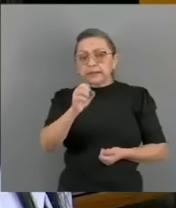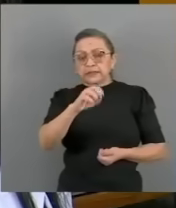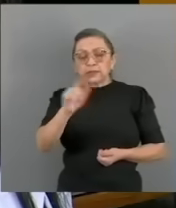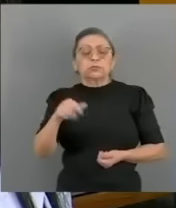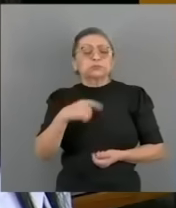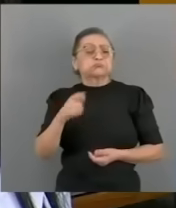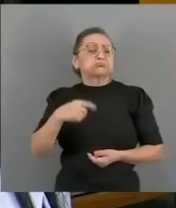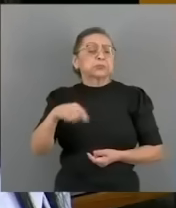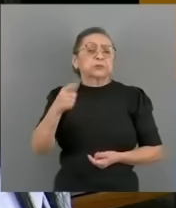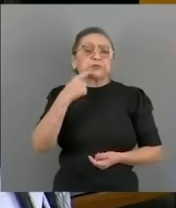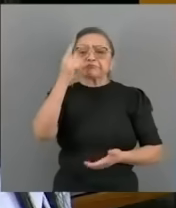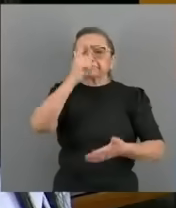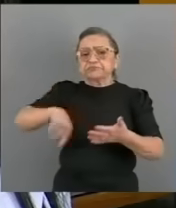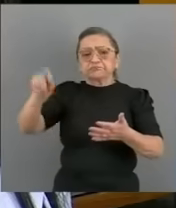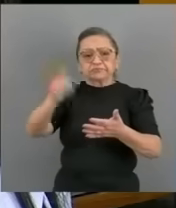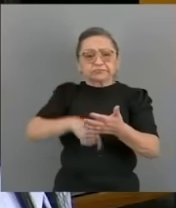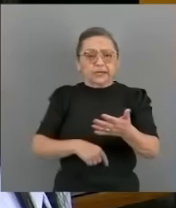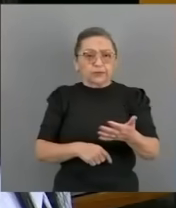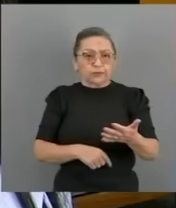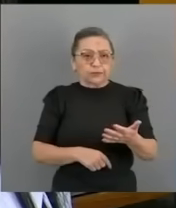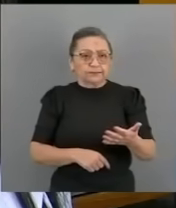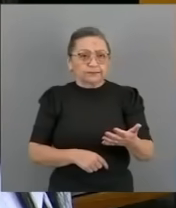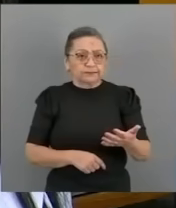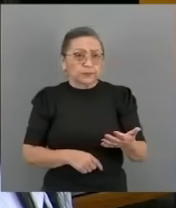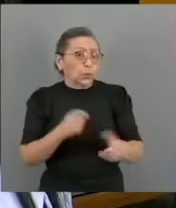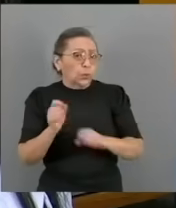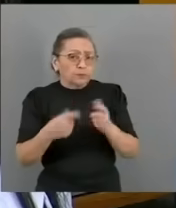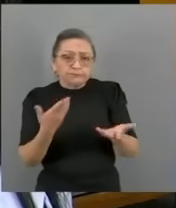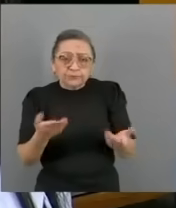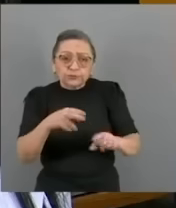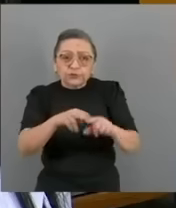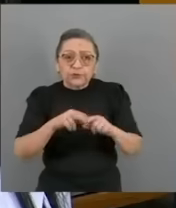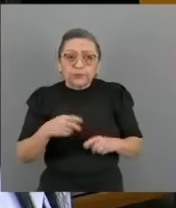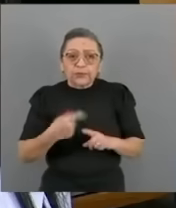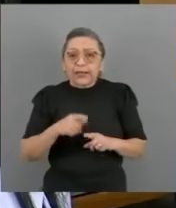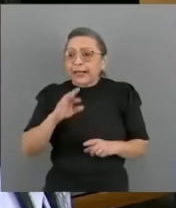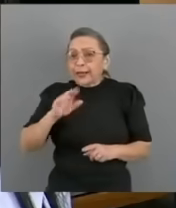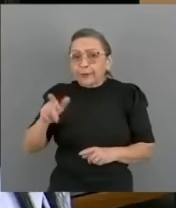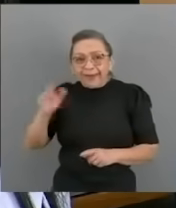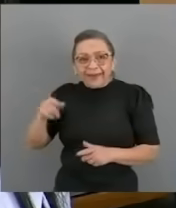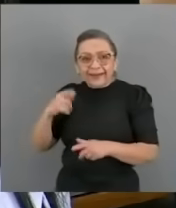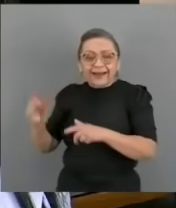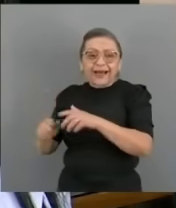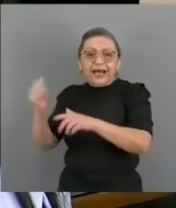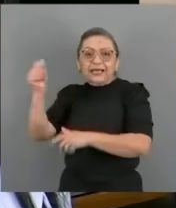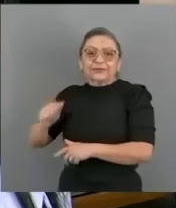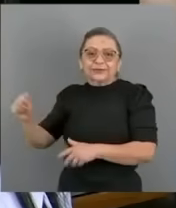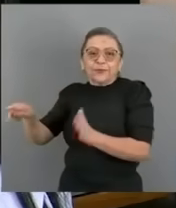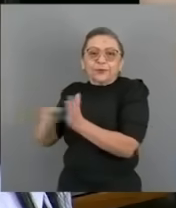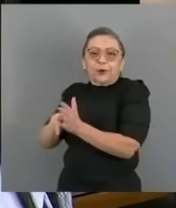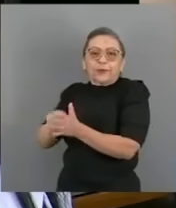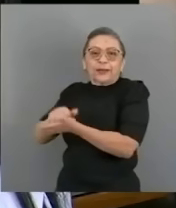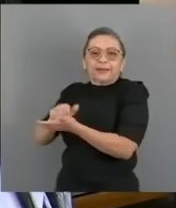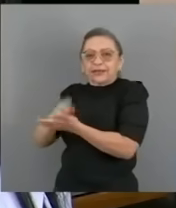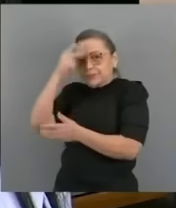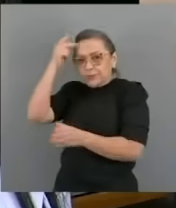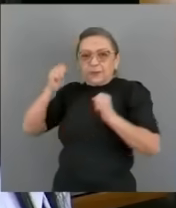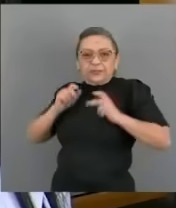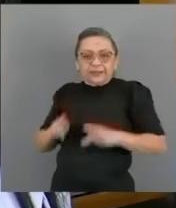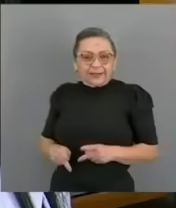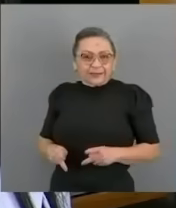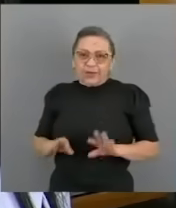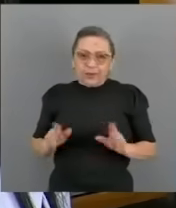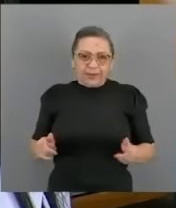Posteriormente, ele foi anulado. Foi anulado por quê? Porque ela não era uma entidade de aposentados. E